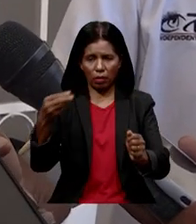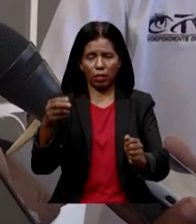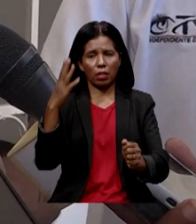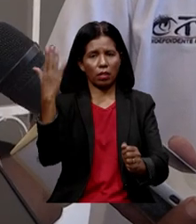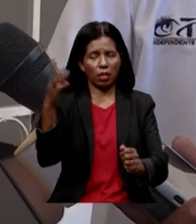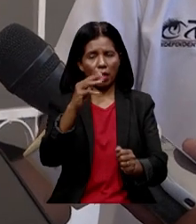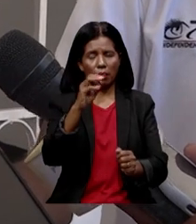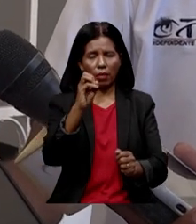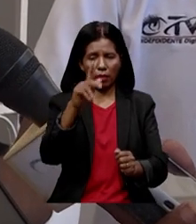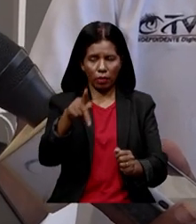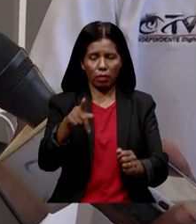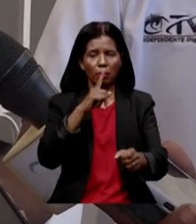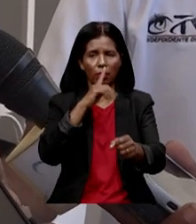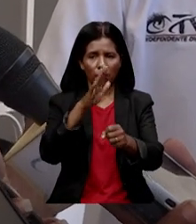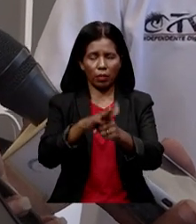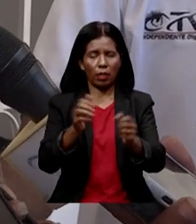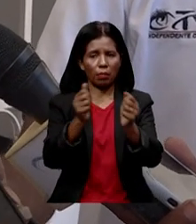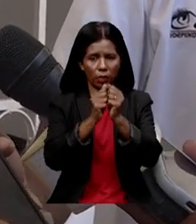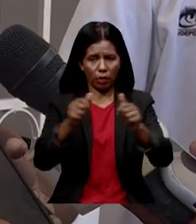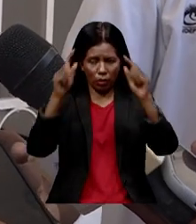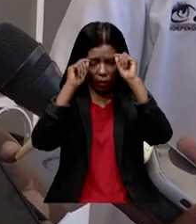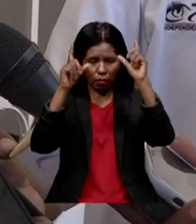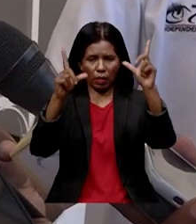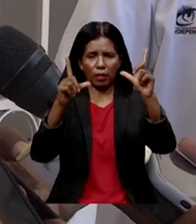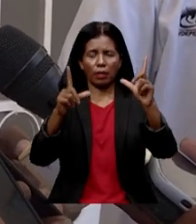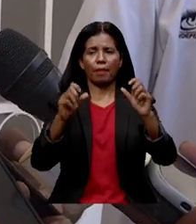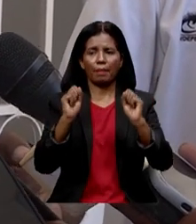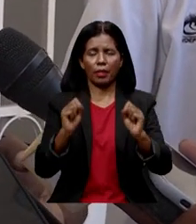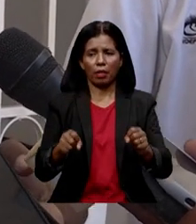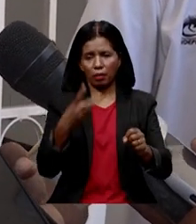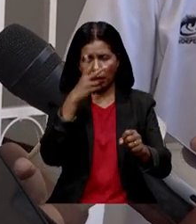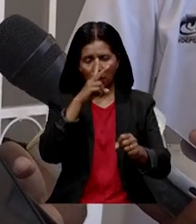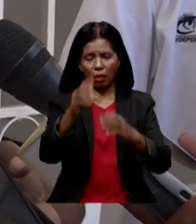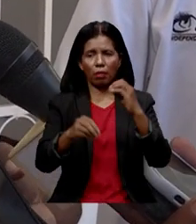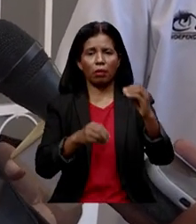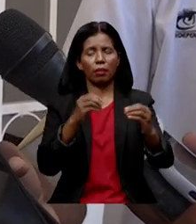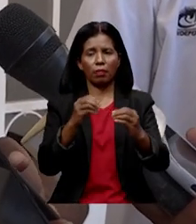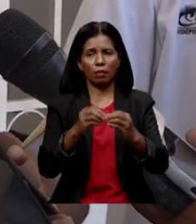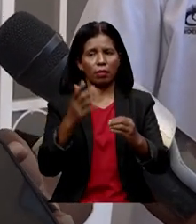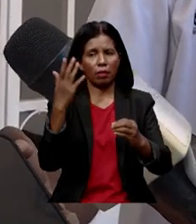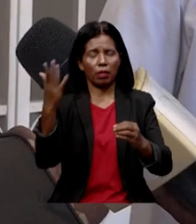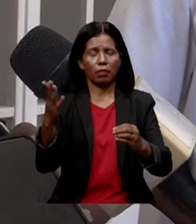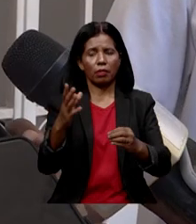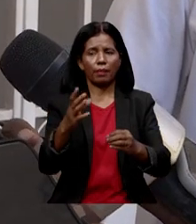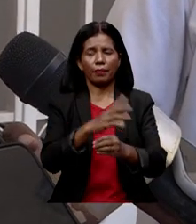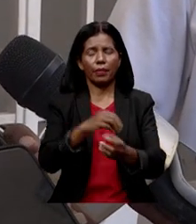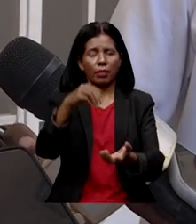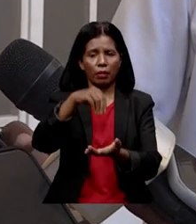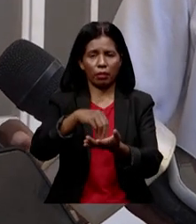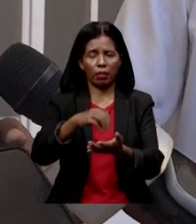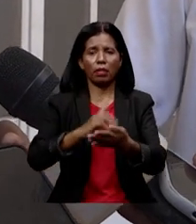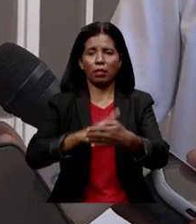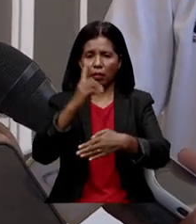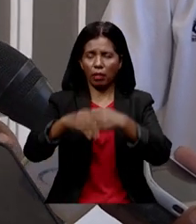na beca comprometido a muito com Timor-Leste ato hareba questão investimento ou